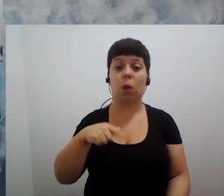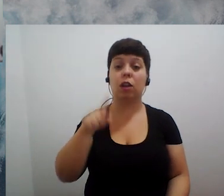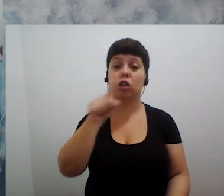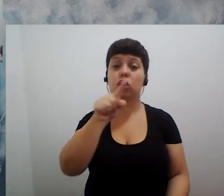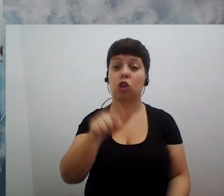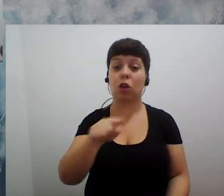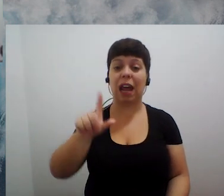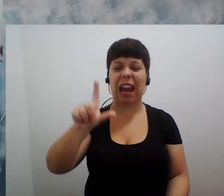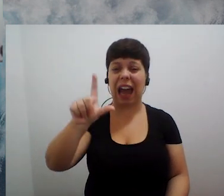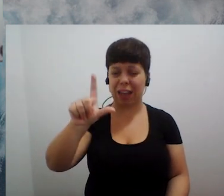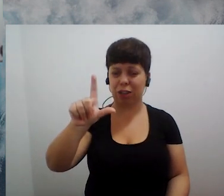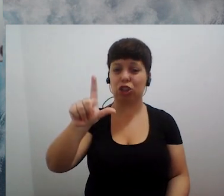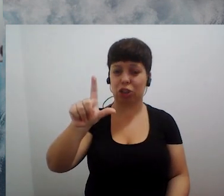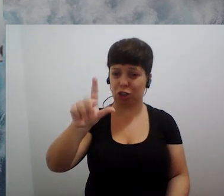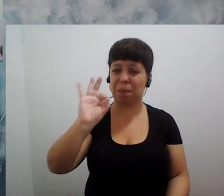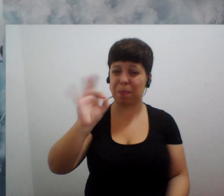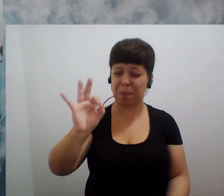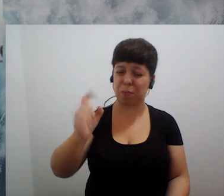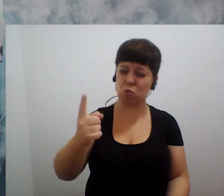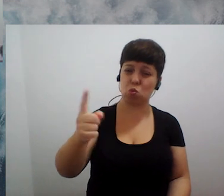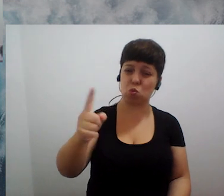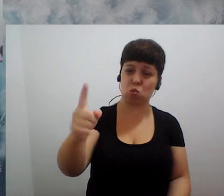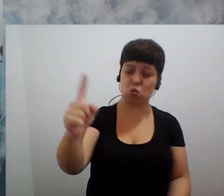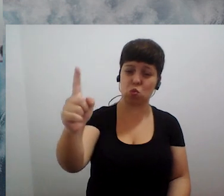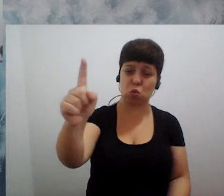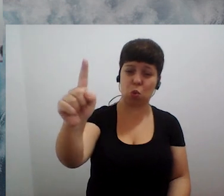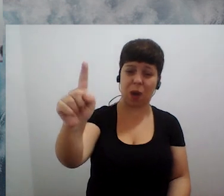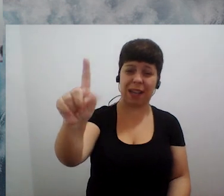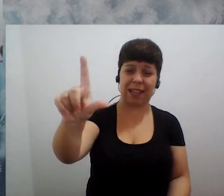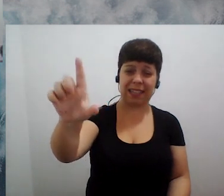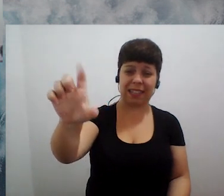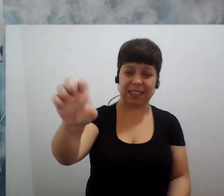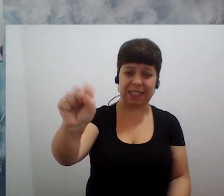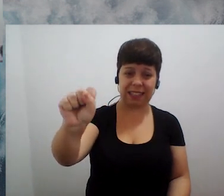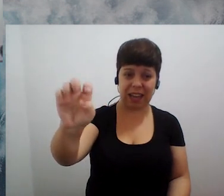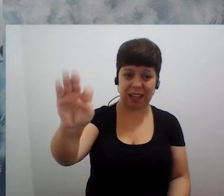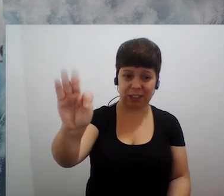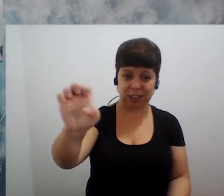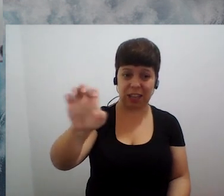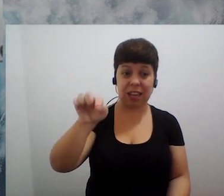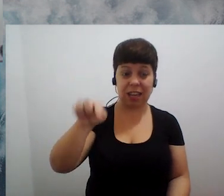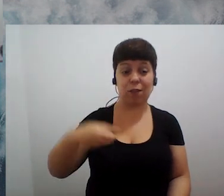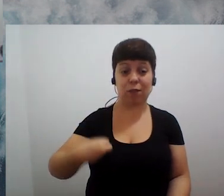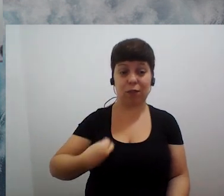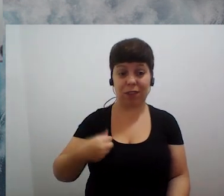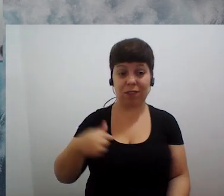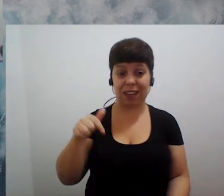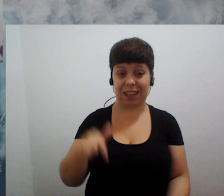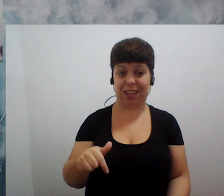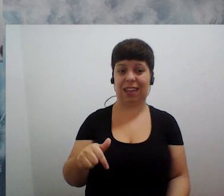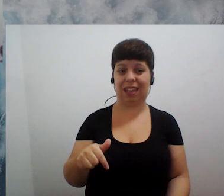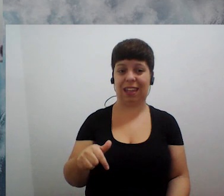aqui na Zona Leste, no extremo leste da cidade de São Paulo. E para a gente que vive aqui nessa quebrada,